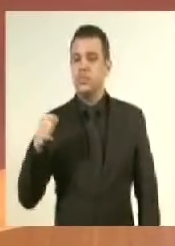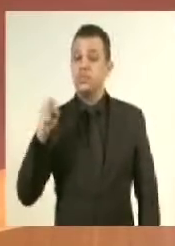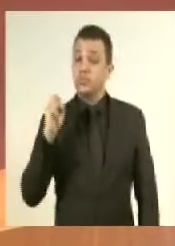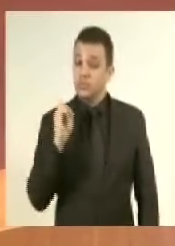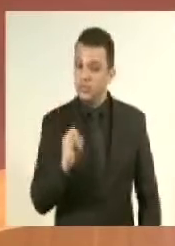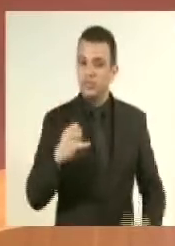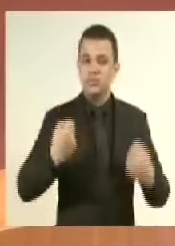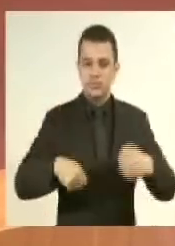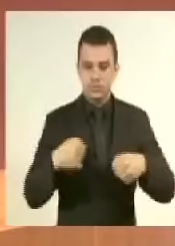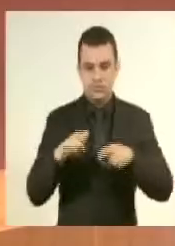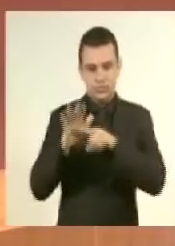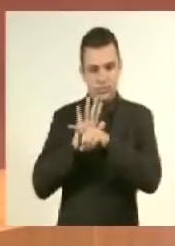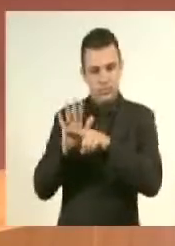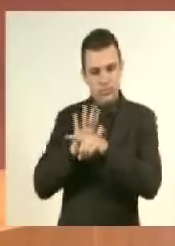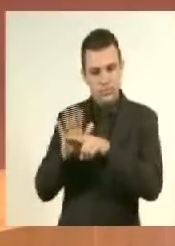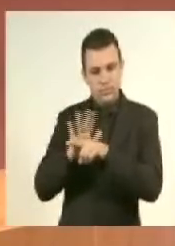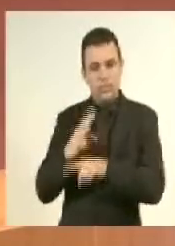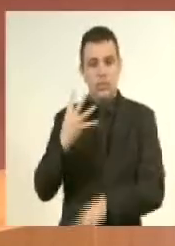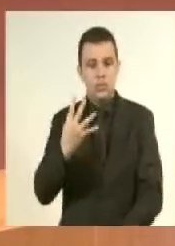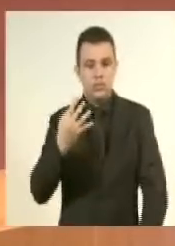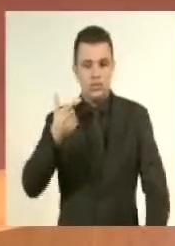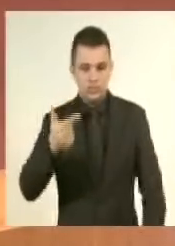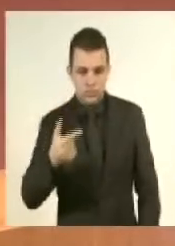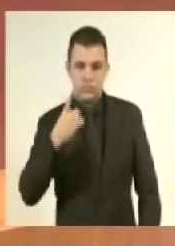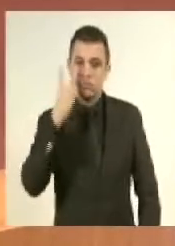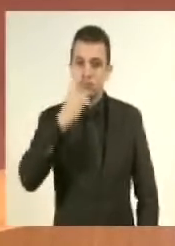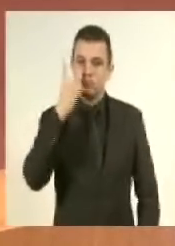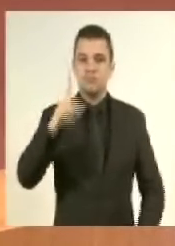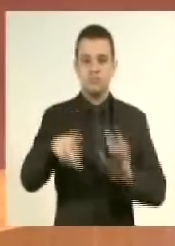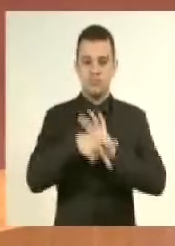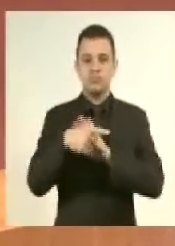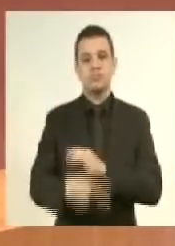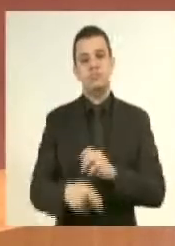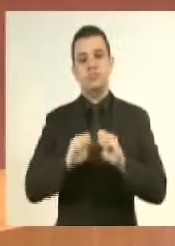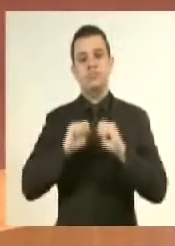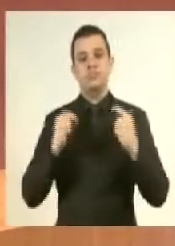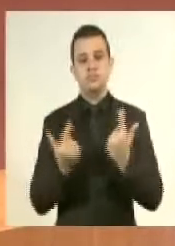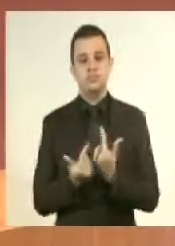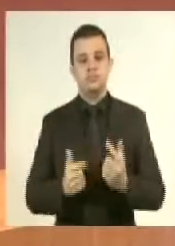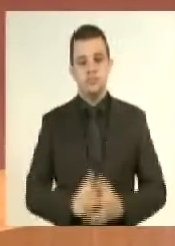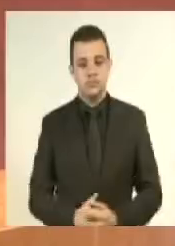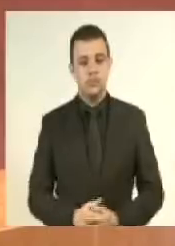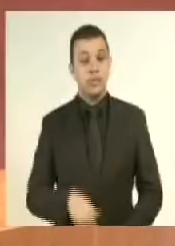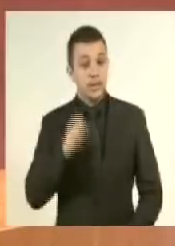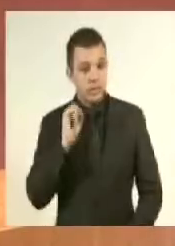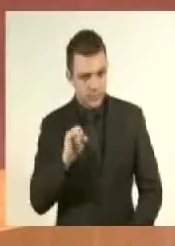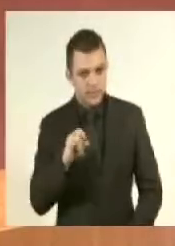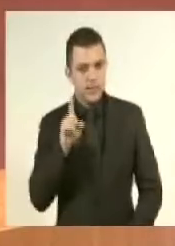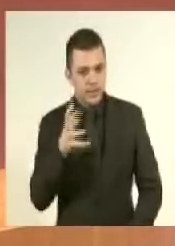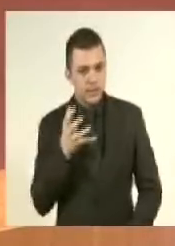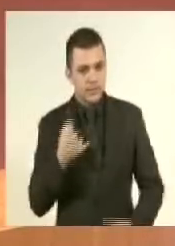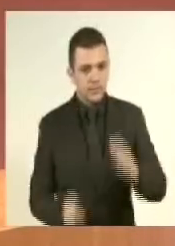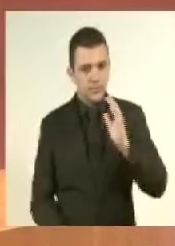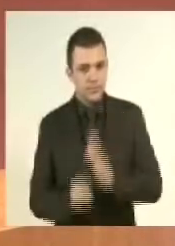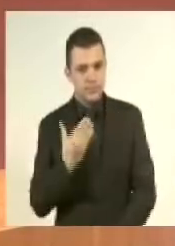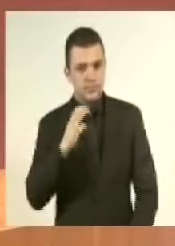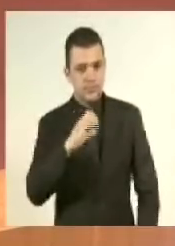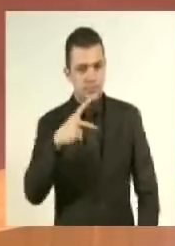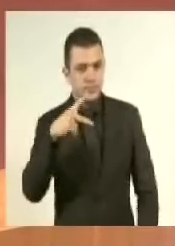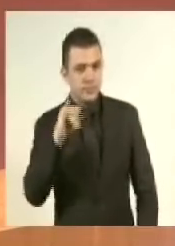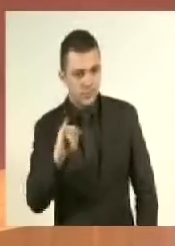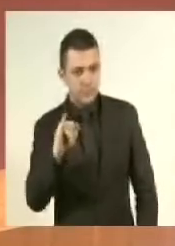os 42 deputados desta casa. Se é para fazer uma CPI, deputado Fábio